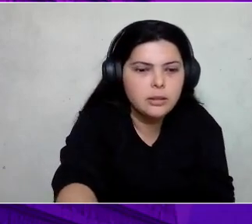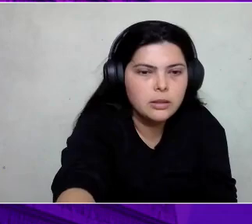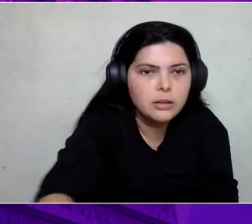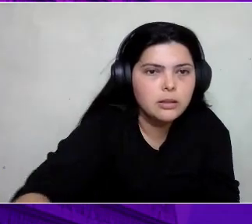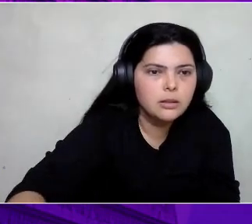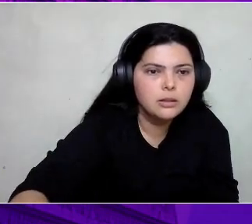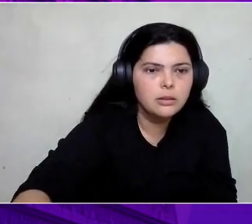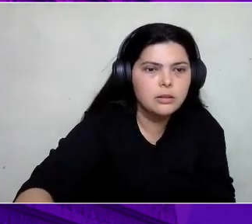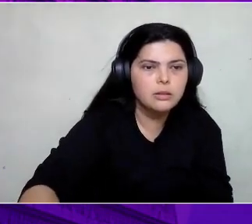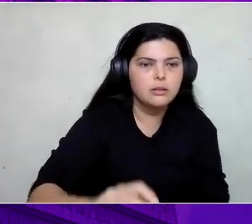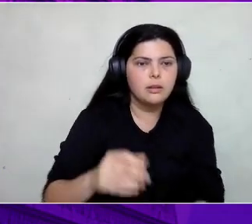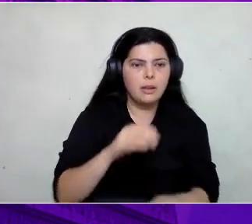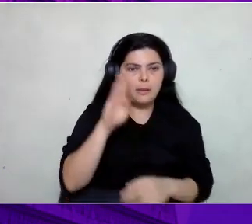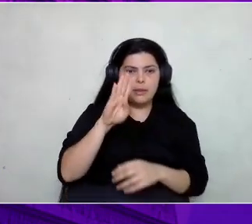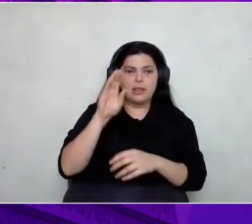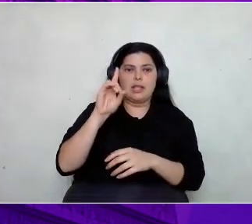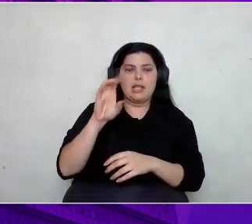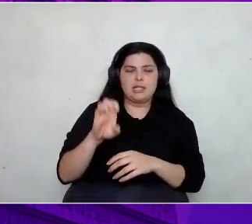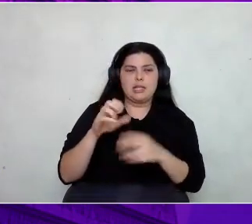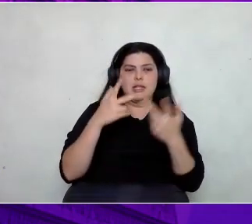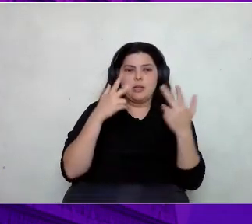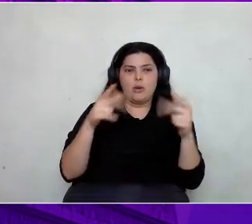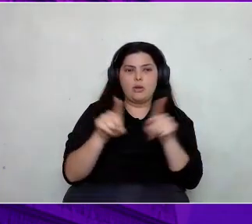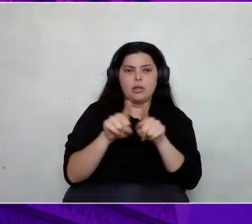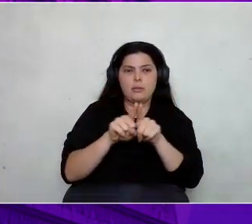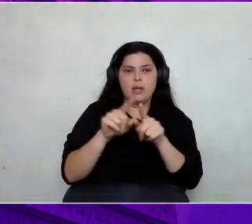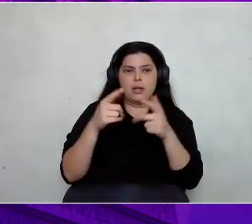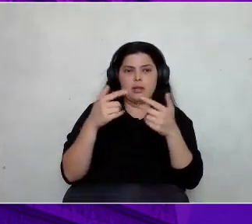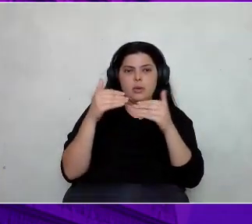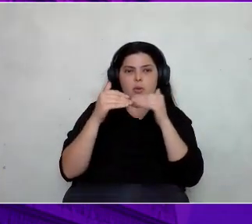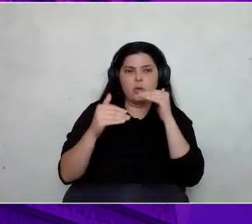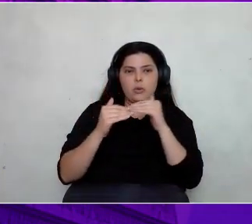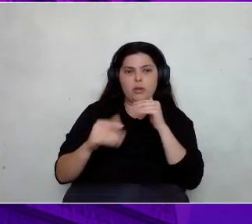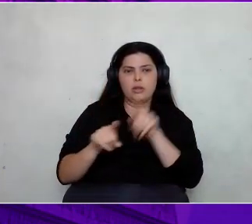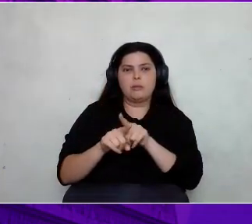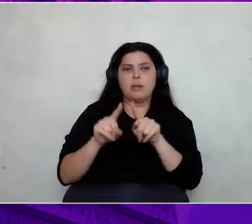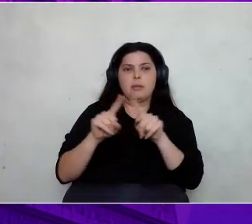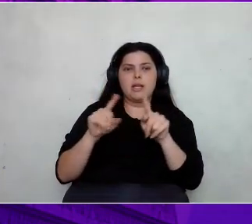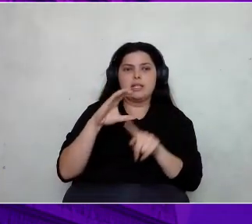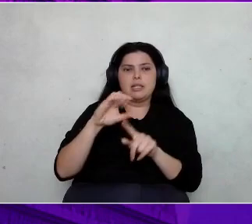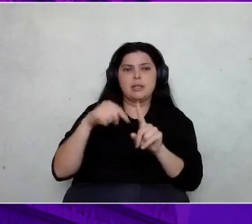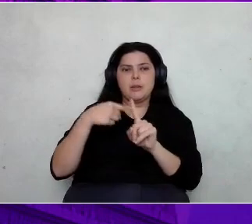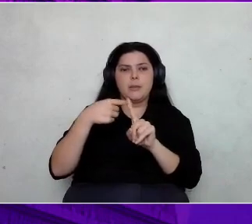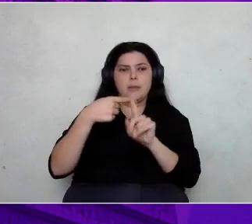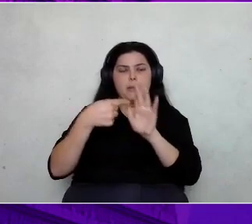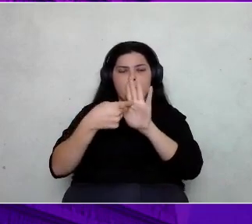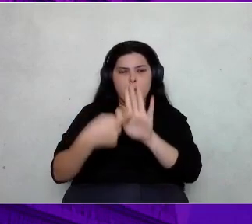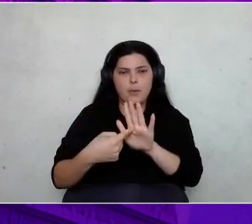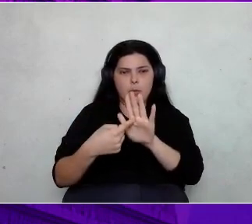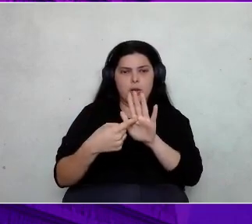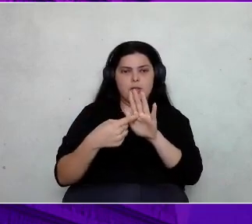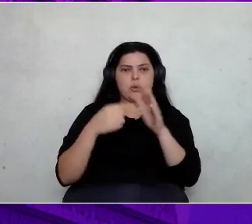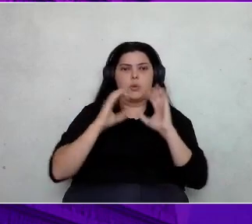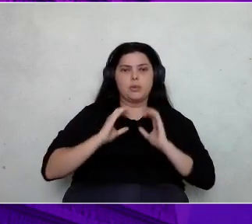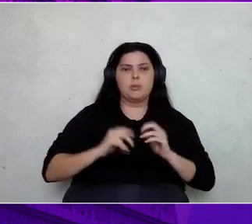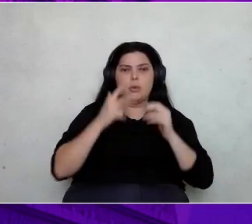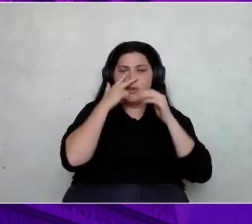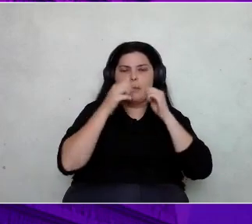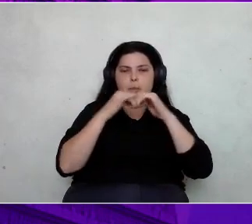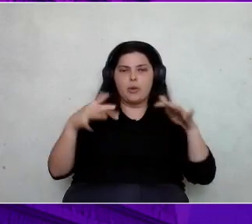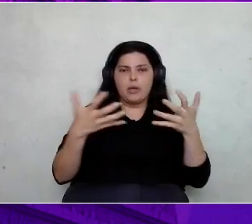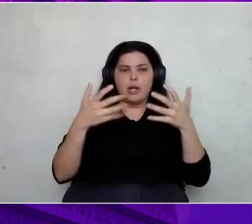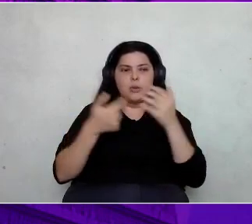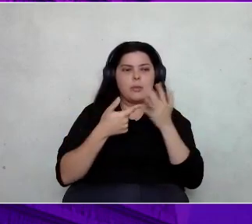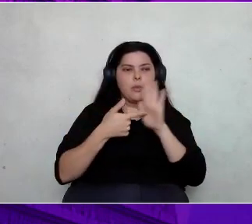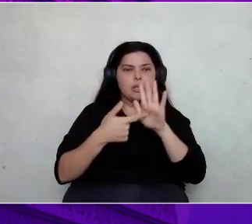B e C têm semelhante porcento de discordância, mas C mostra um comportamento de polarização. Então, aqui, o que eu estou querendo ver? Eu estou querendo